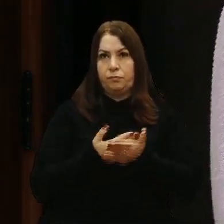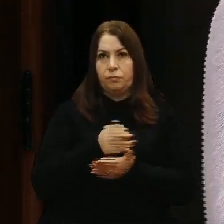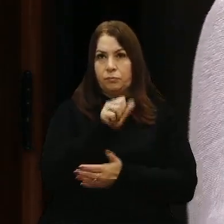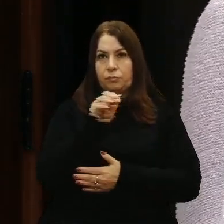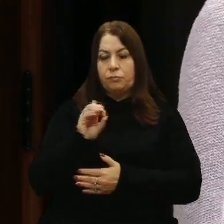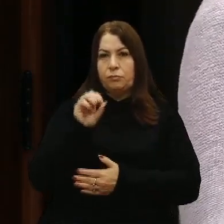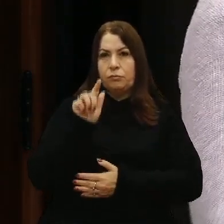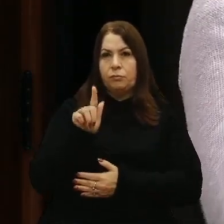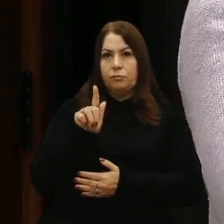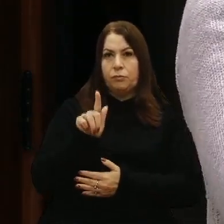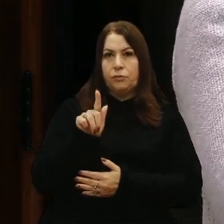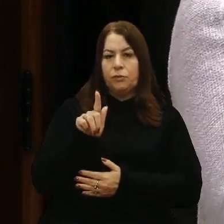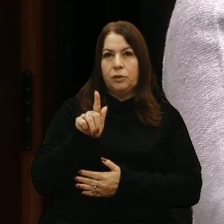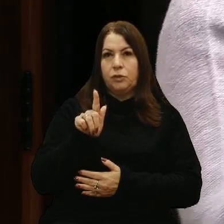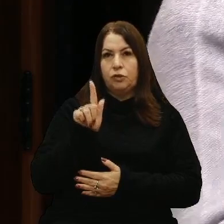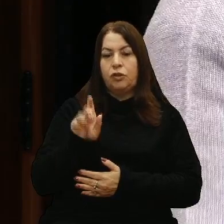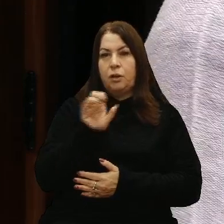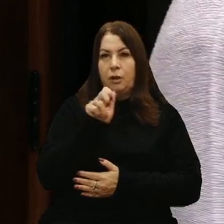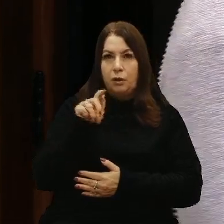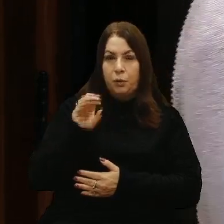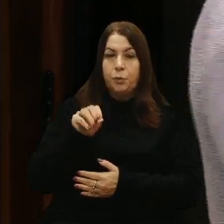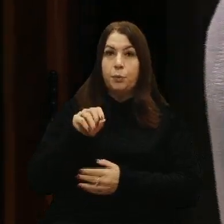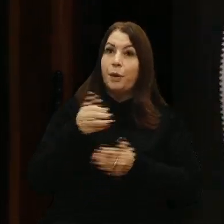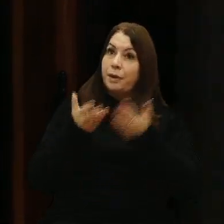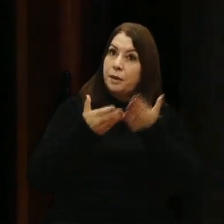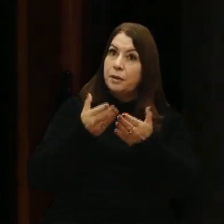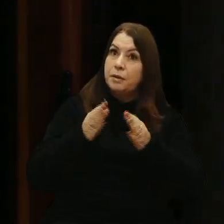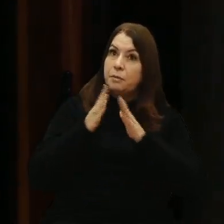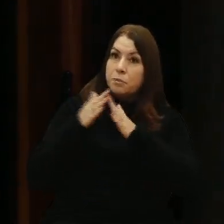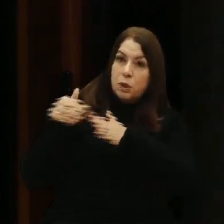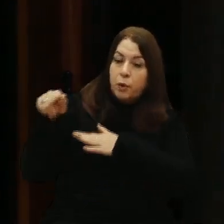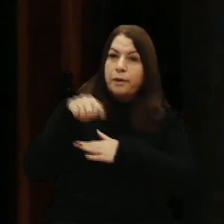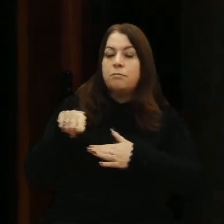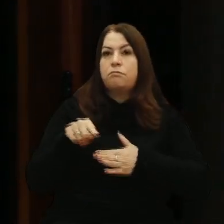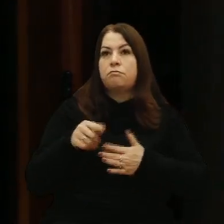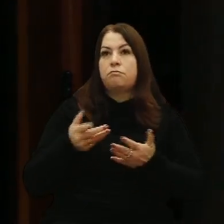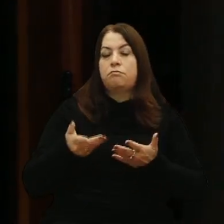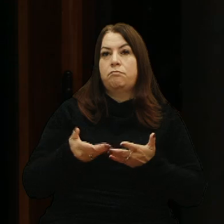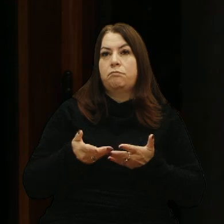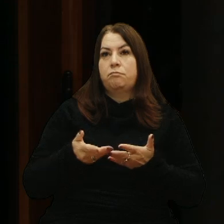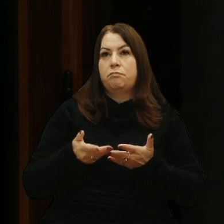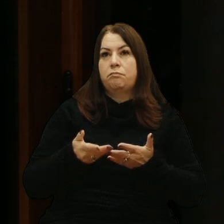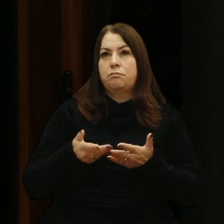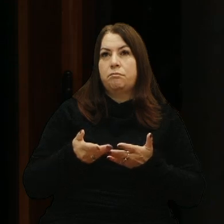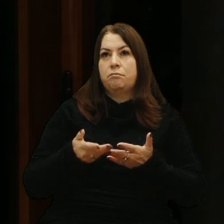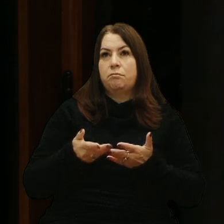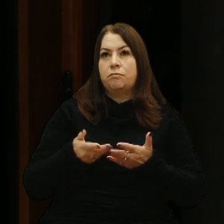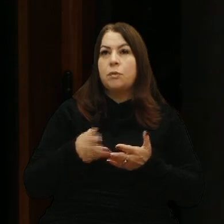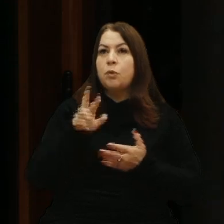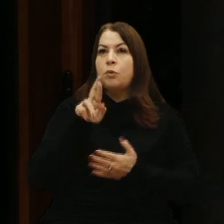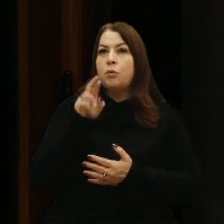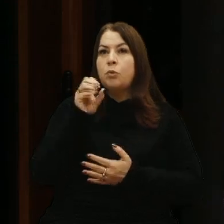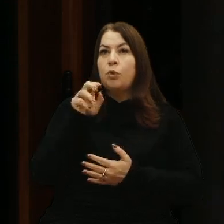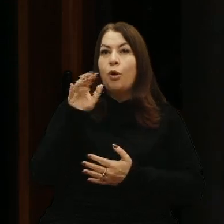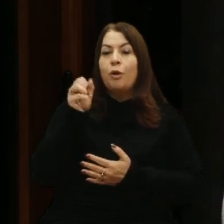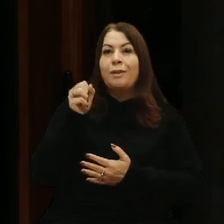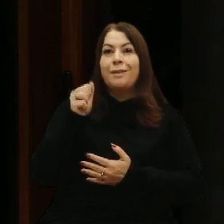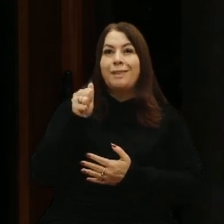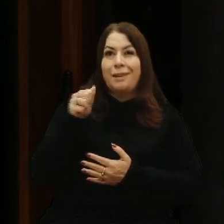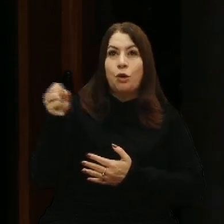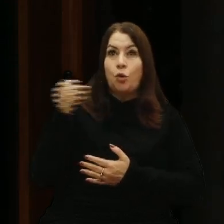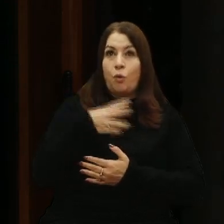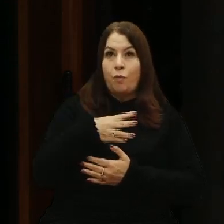Genaro, ela atende os moradores ali do Rota Nova, que